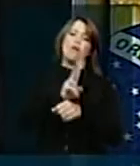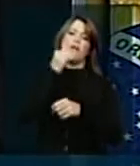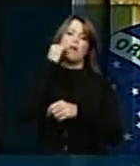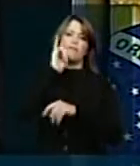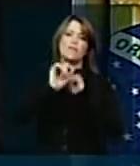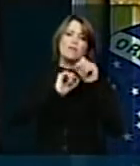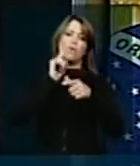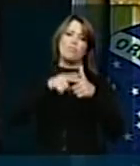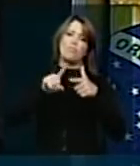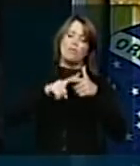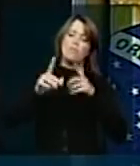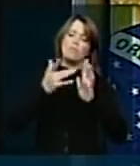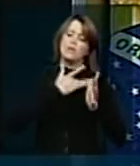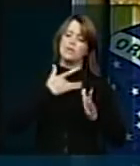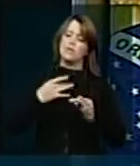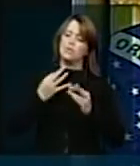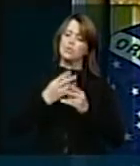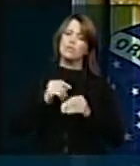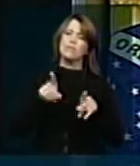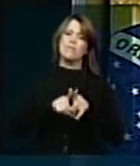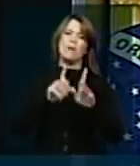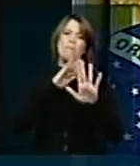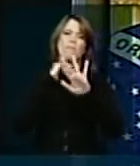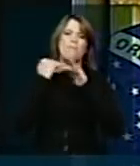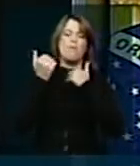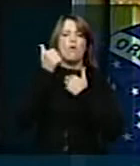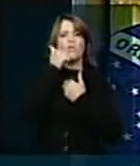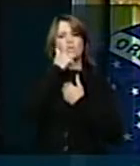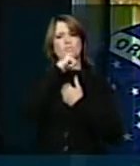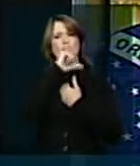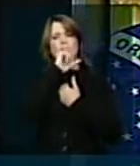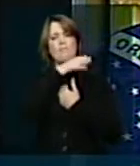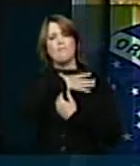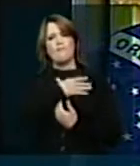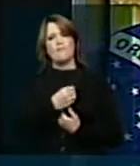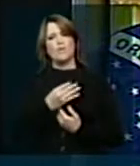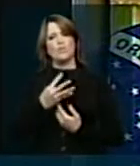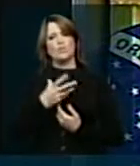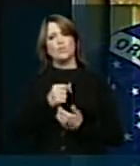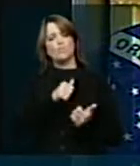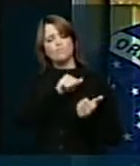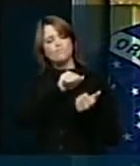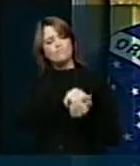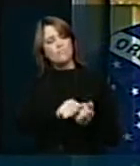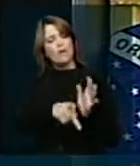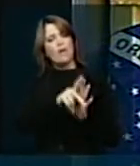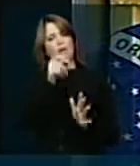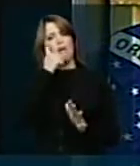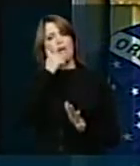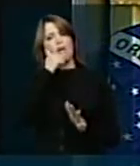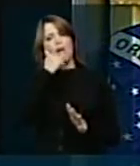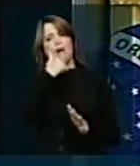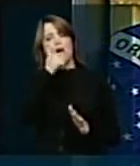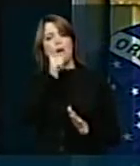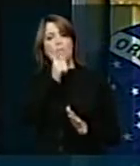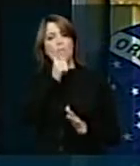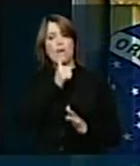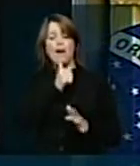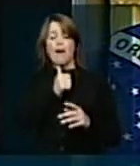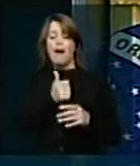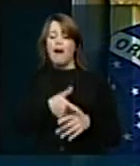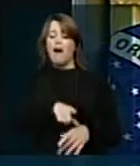os problemas de saúde e a mortalidade de mães e filhos, acompanhando as mulheres nos períodos pré e